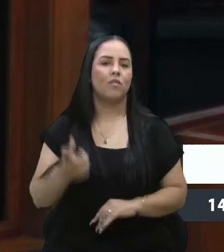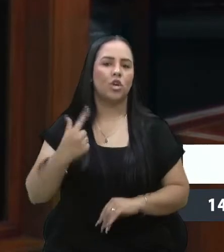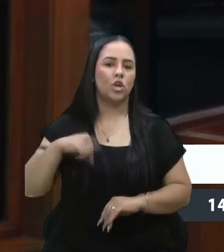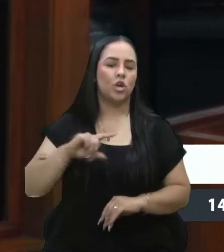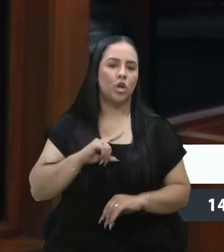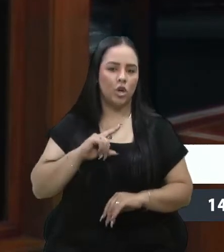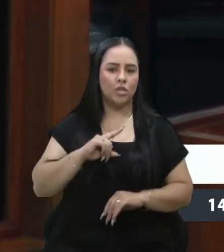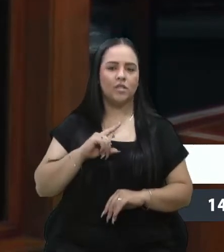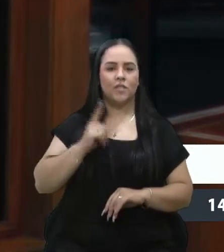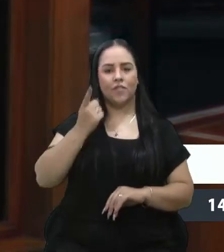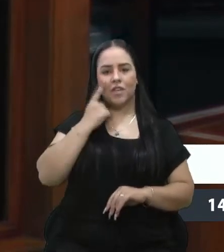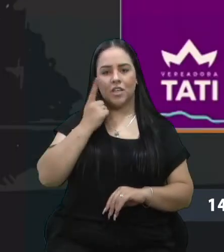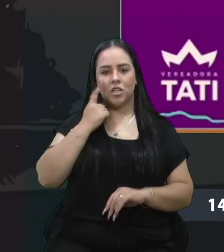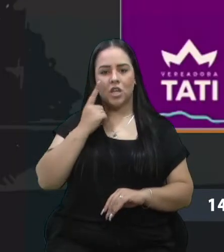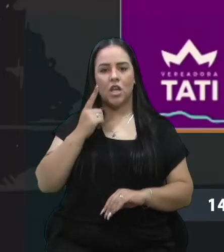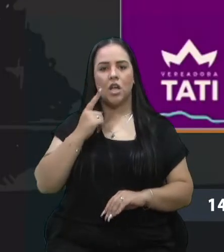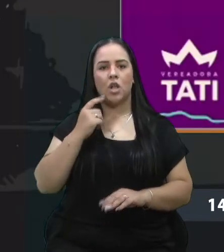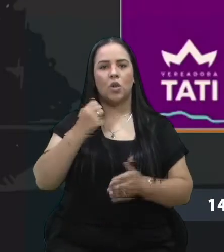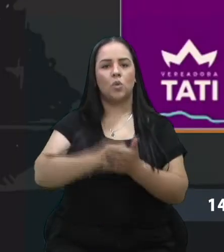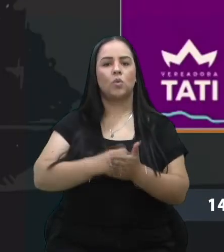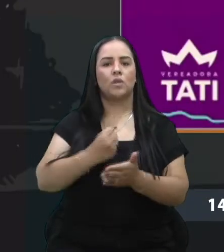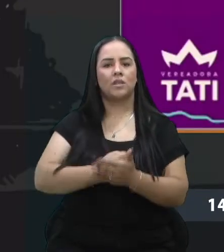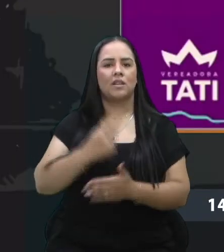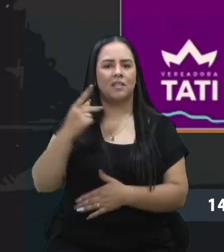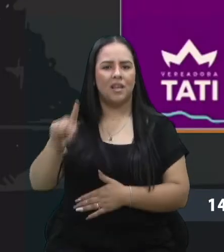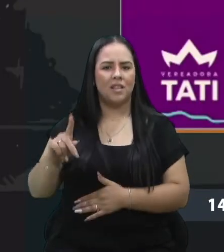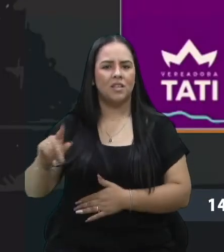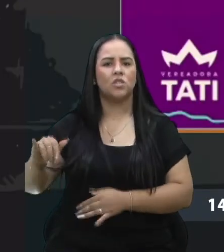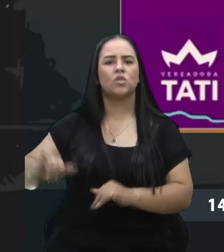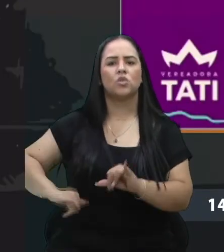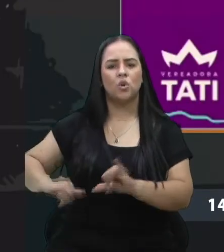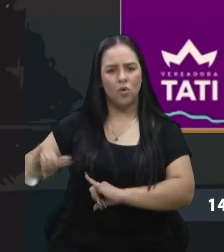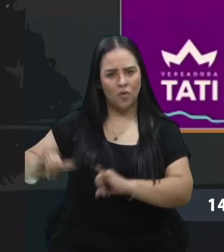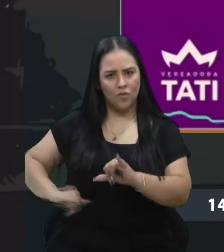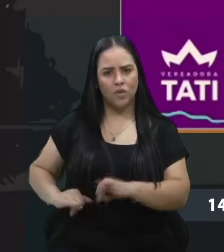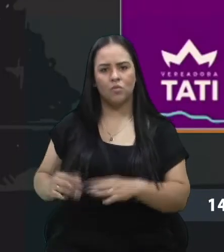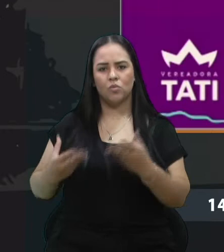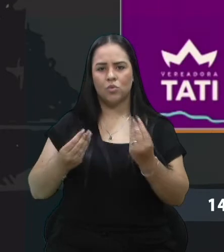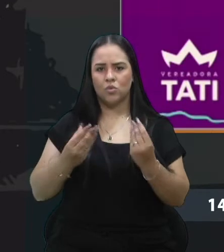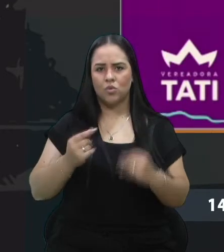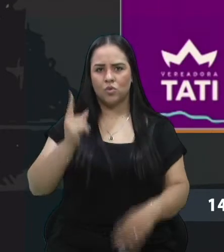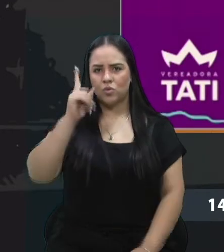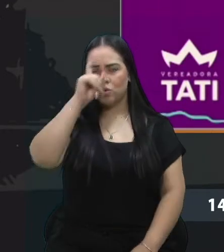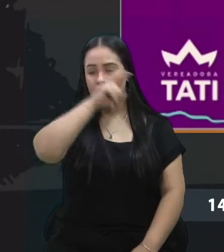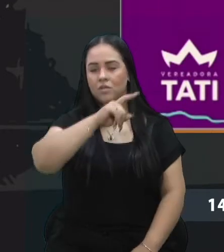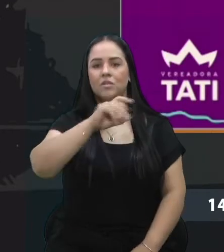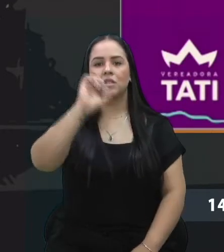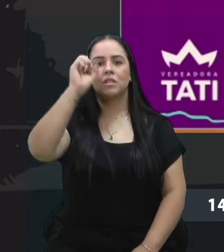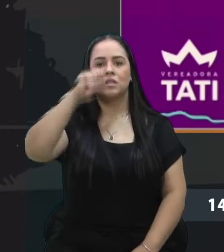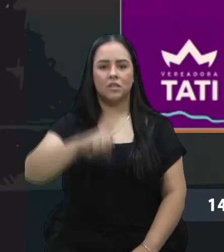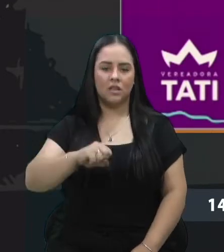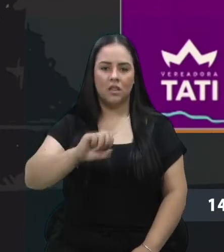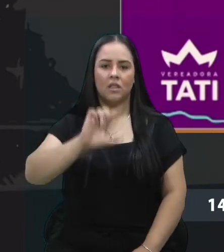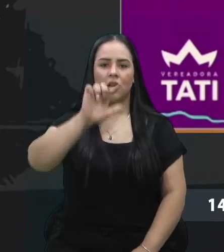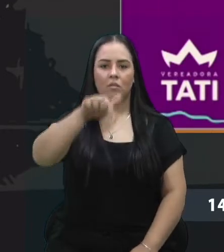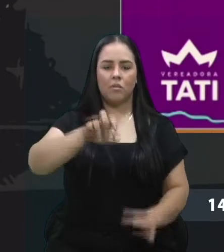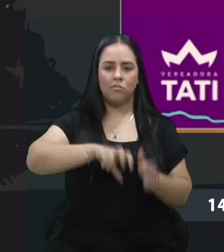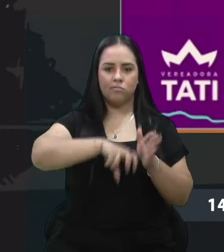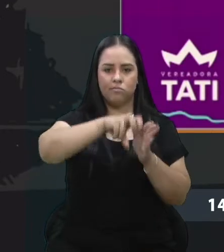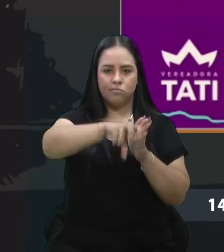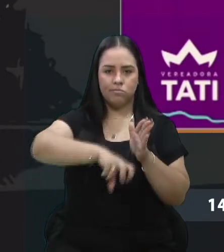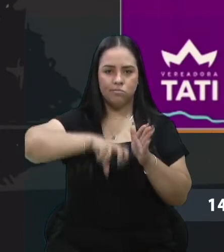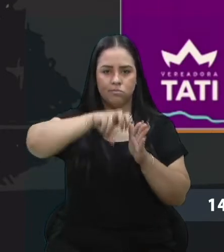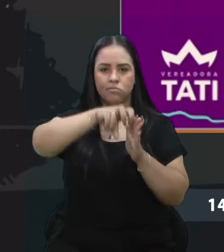da Penha, que sofreu inúmeras dificuldades e foi, sim, parar numa cadeira de rodas quando o agressor